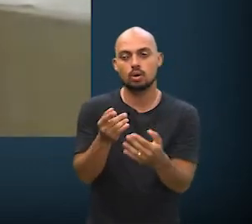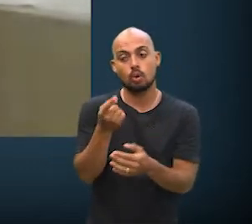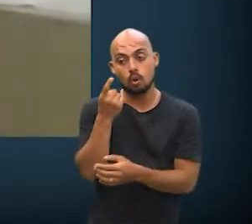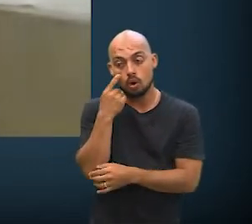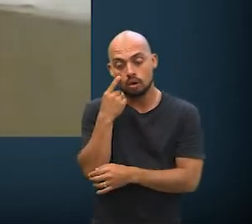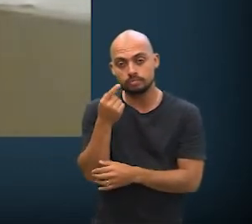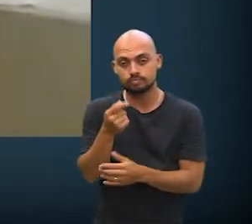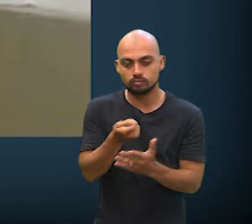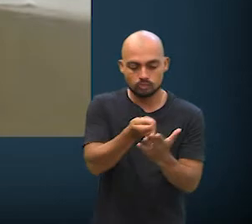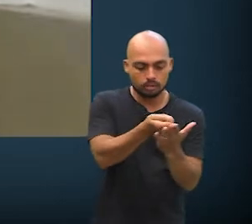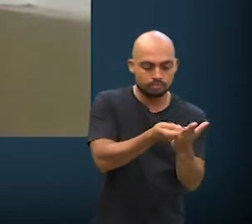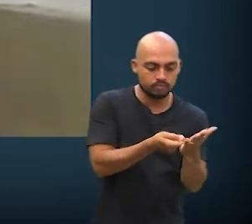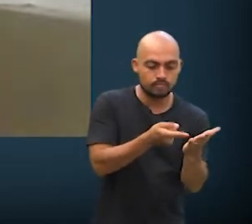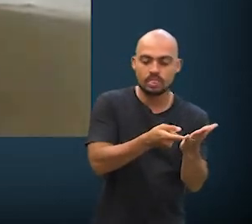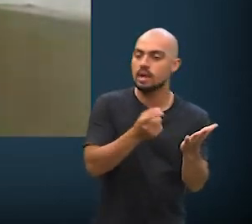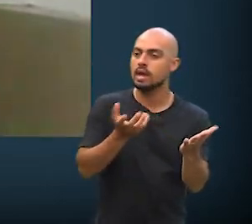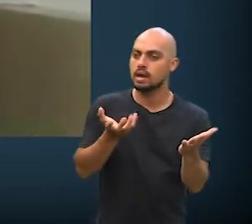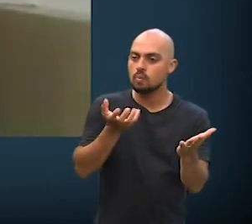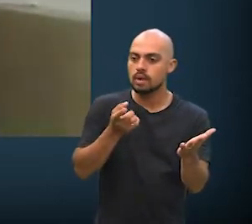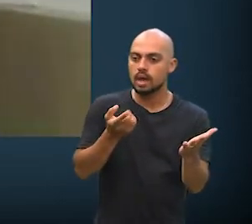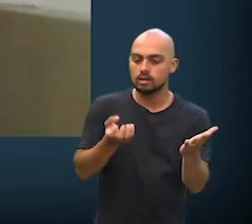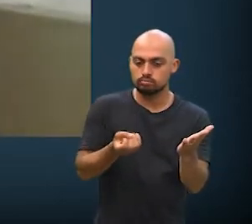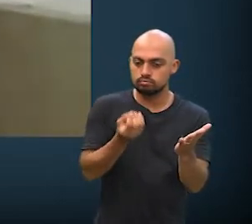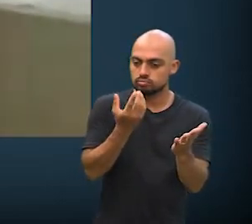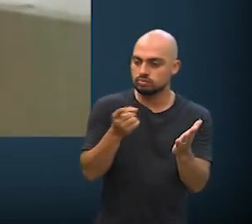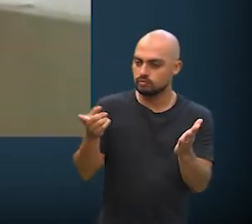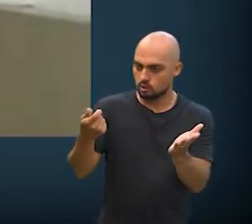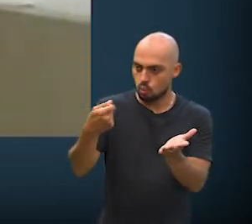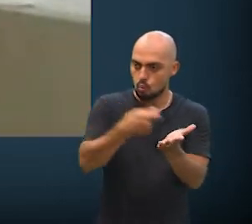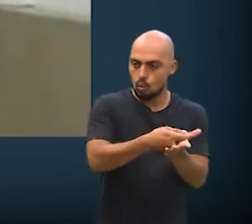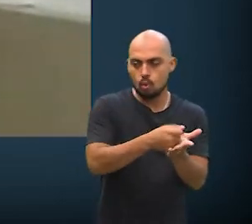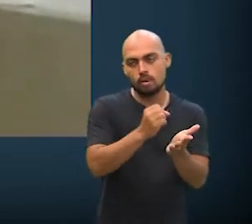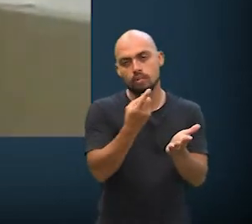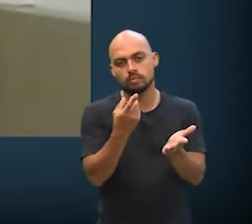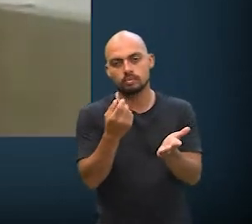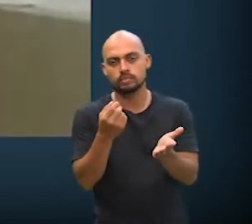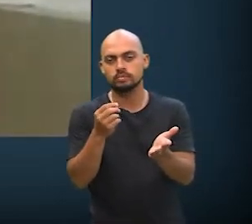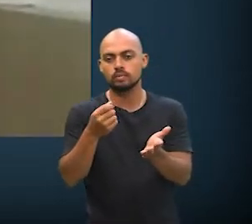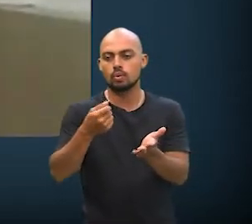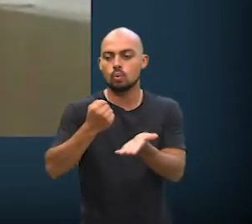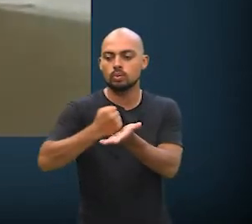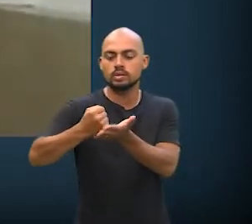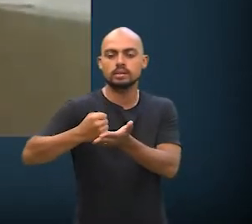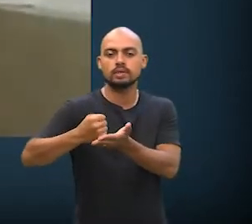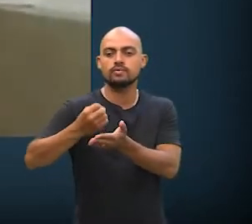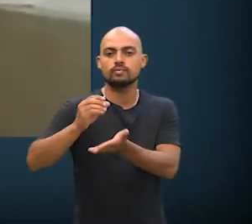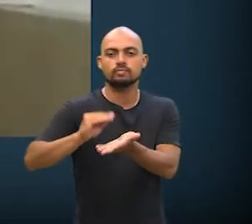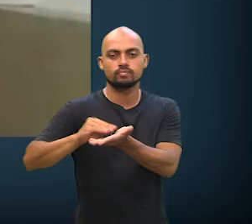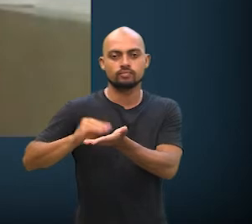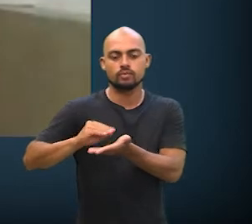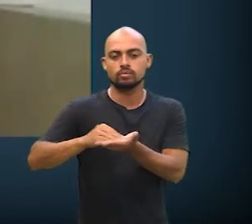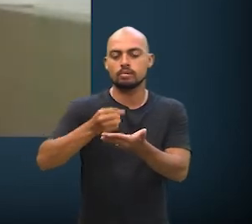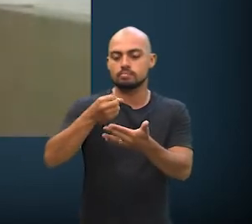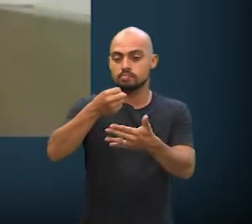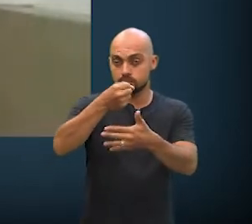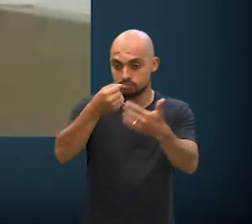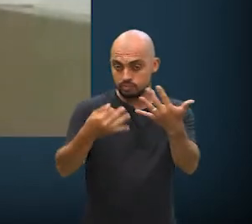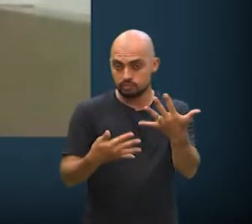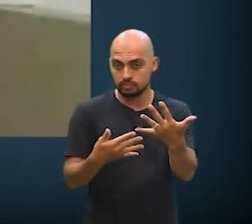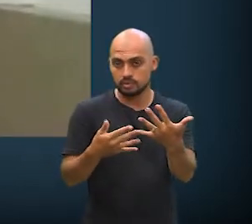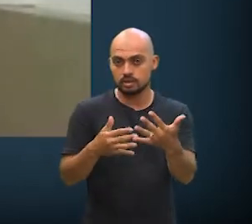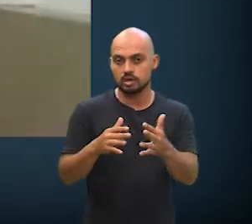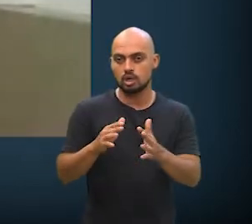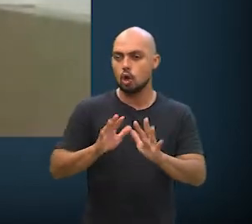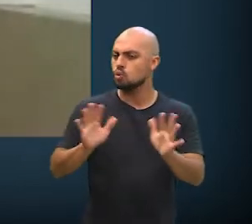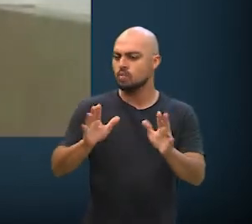né? Você compraria? Quanto você pagaria? O que falta para você contratar? O que você não gostaria? Ainda a gente não está nem no